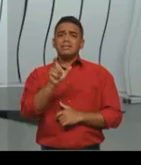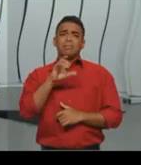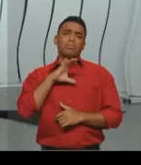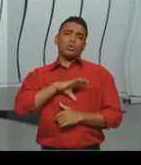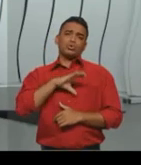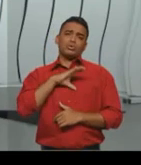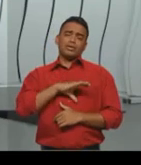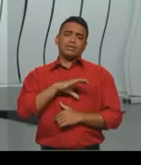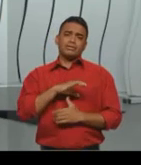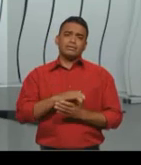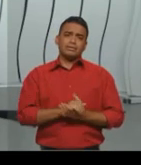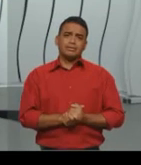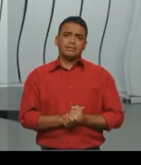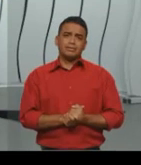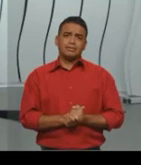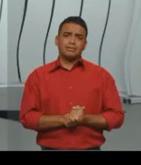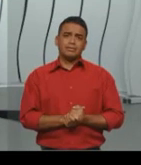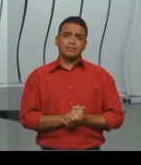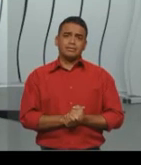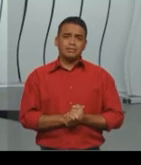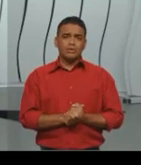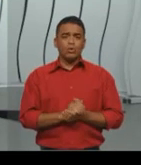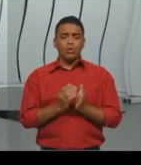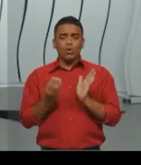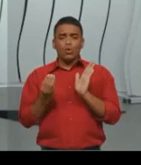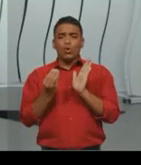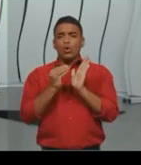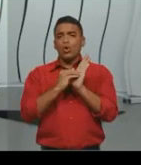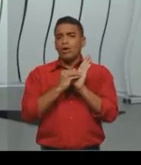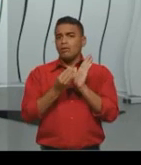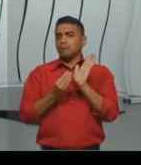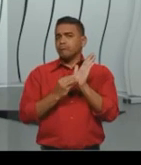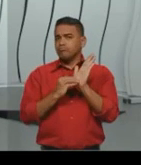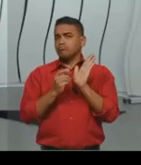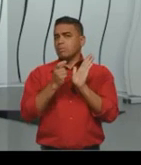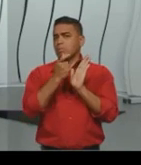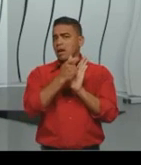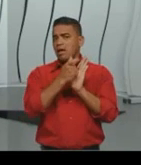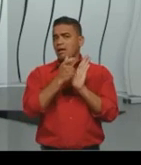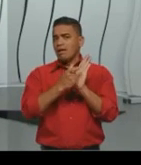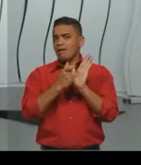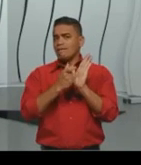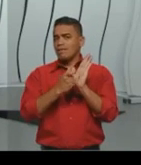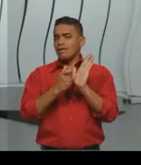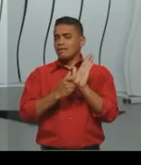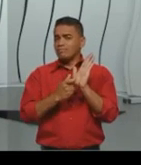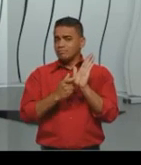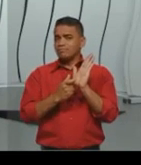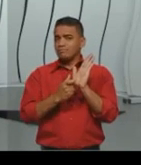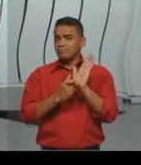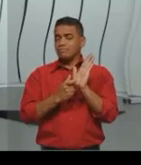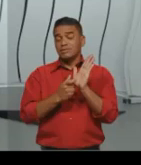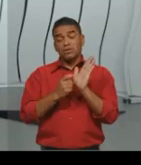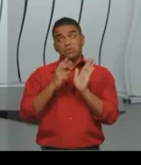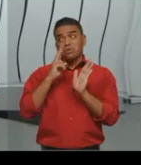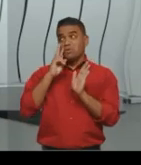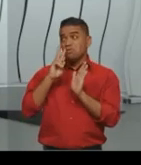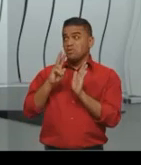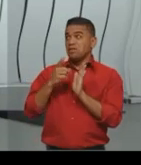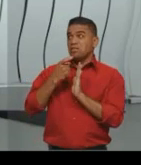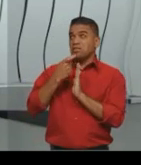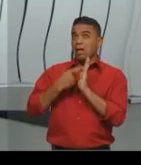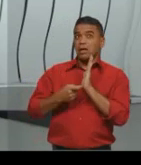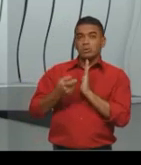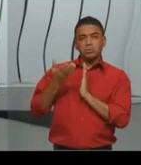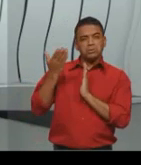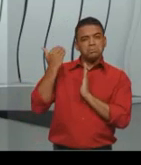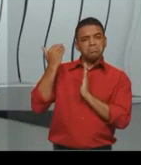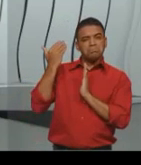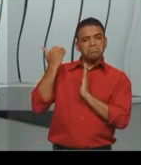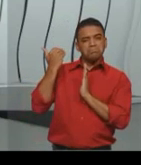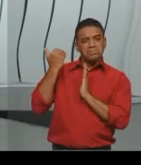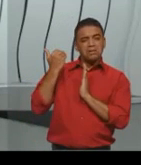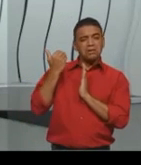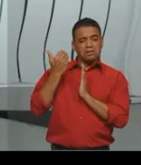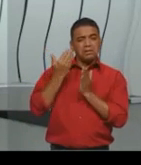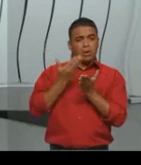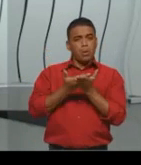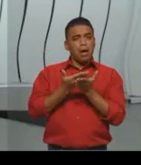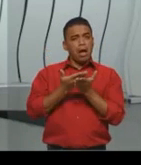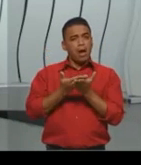ao português. Aí eu peguei várias delas. Tem textos que eu vi um texto há pouco tempo, dei uma aula sobre esse